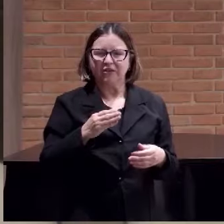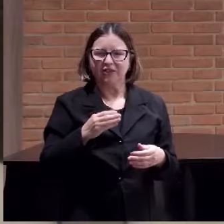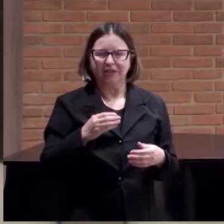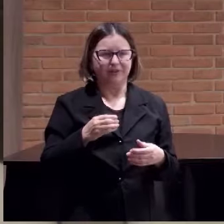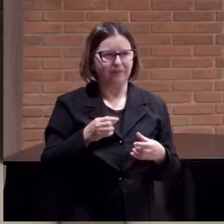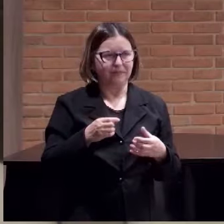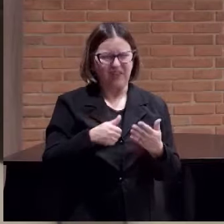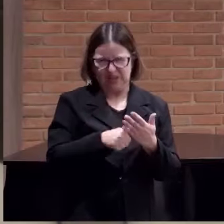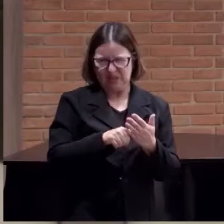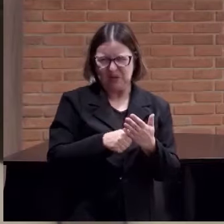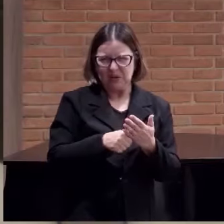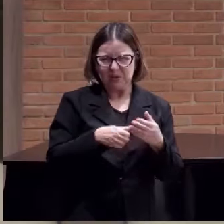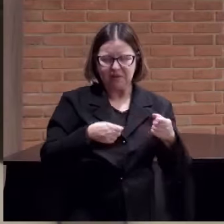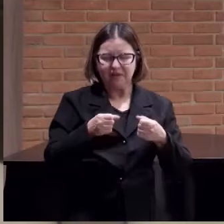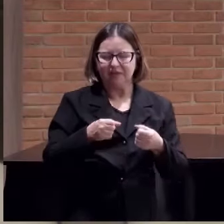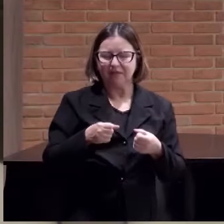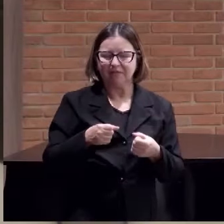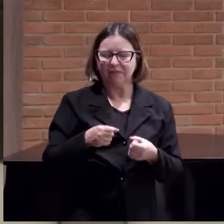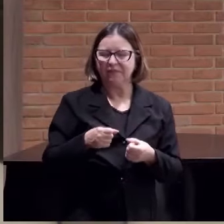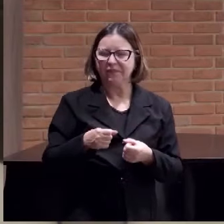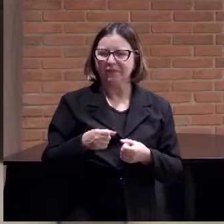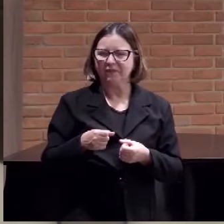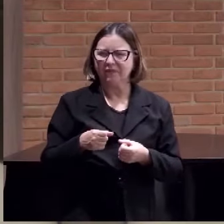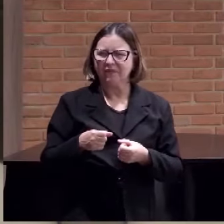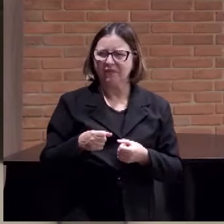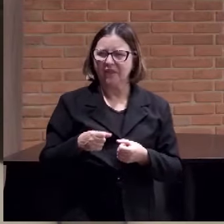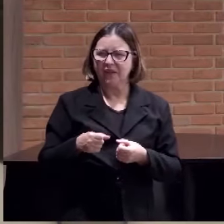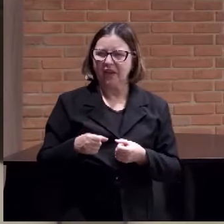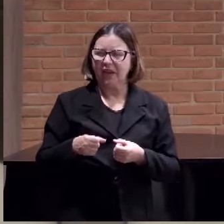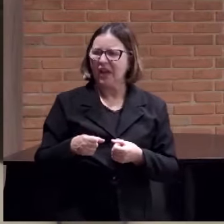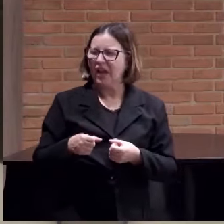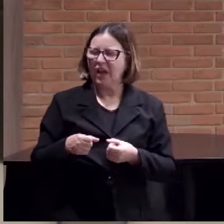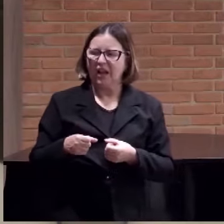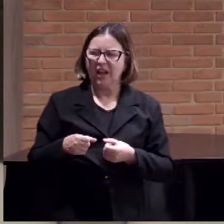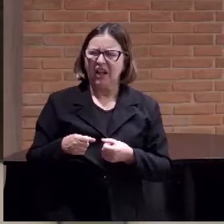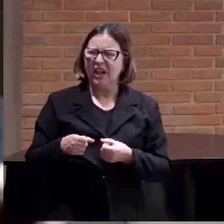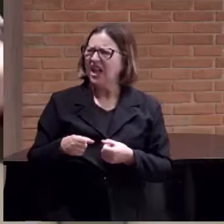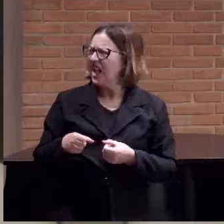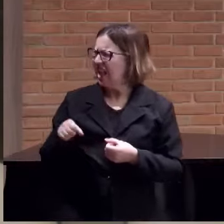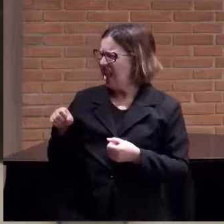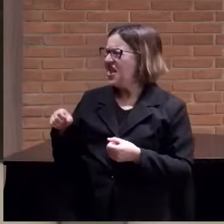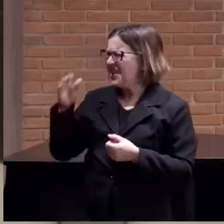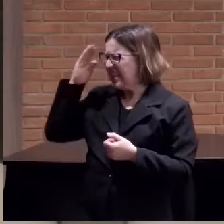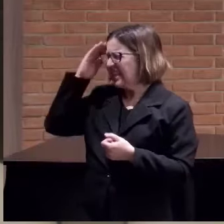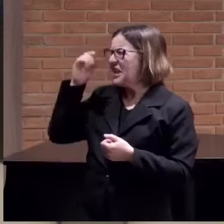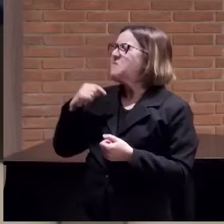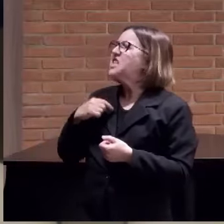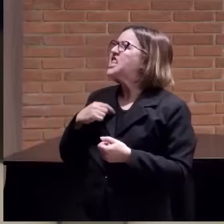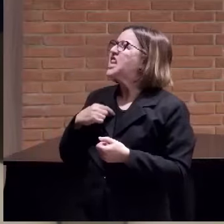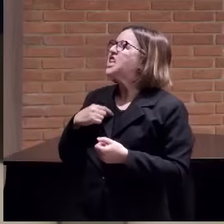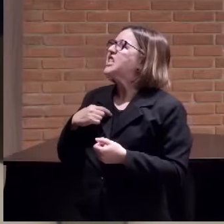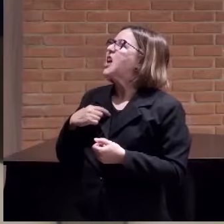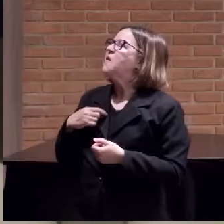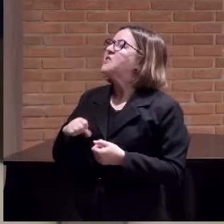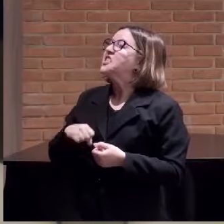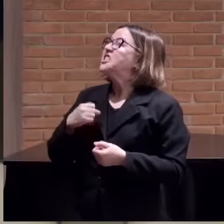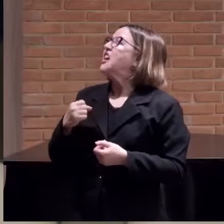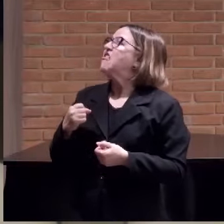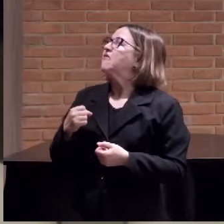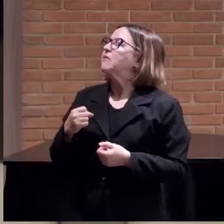E o guarda dizia: eu sou motorista. Não, senhor! Aí ele tira lá de